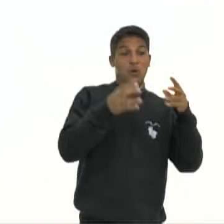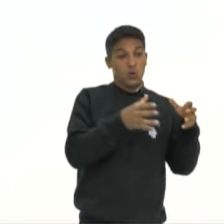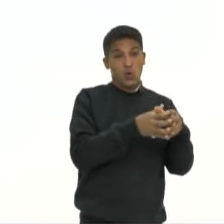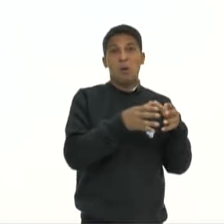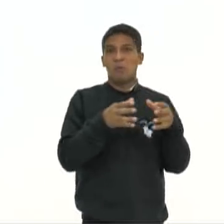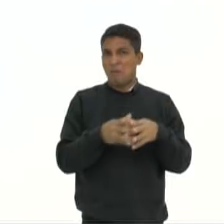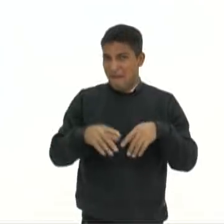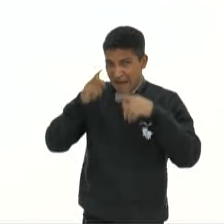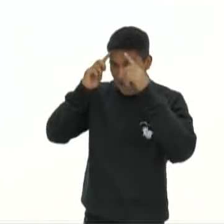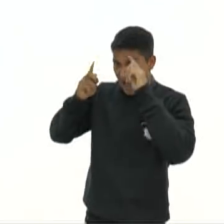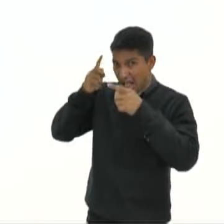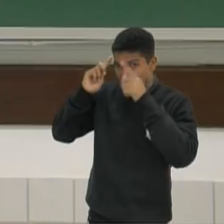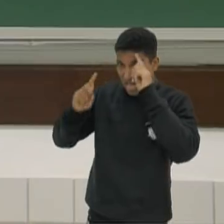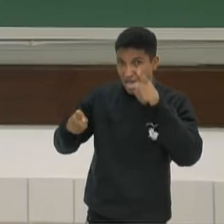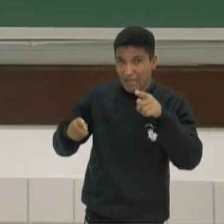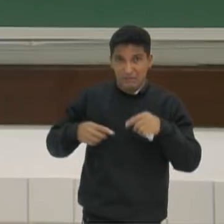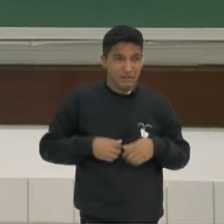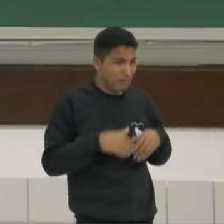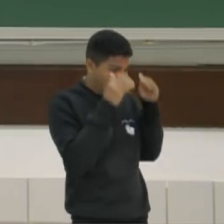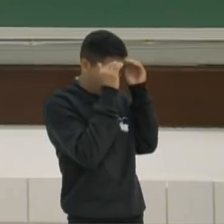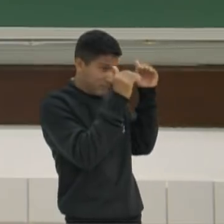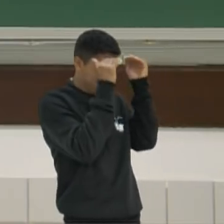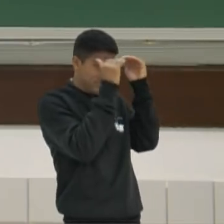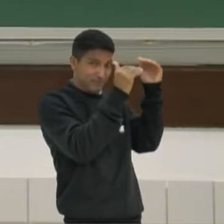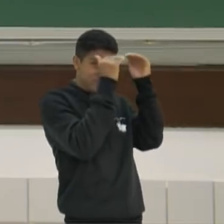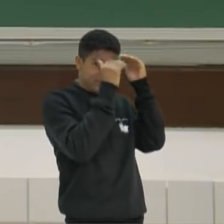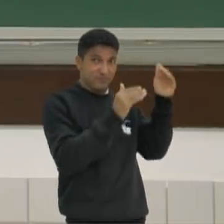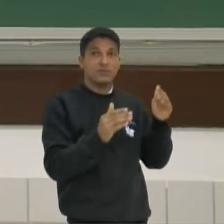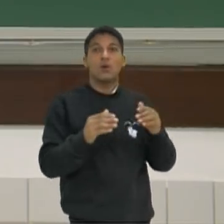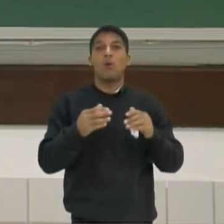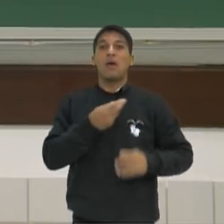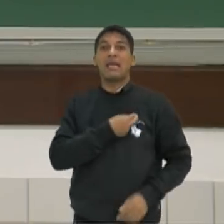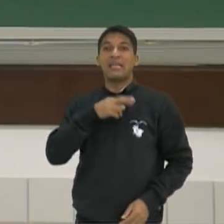permanentemente no temor do amanhã.